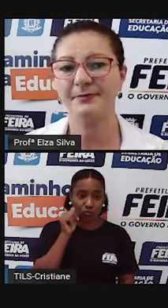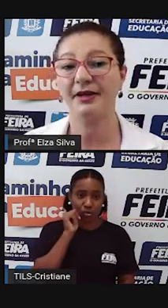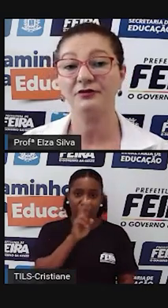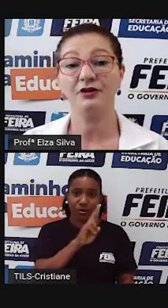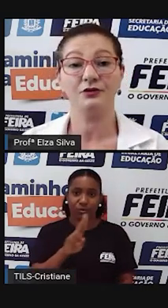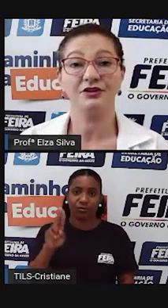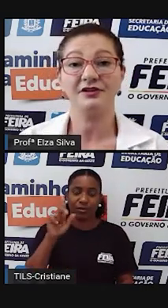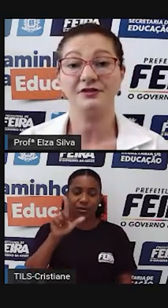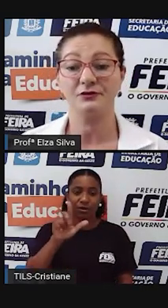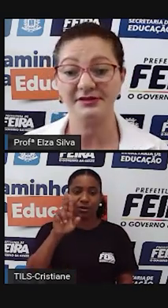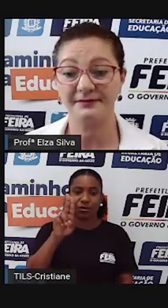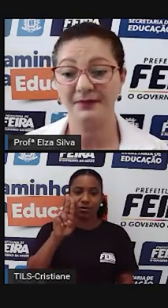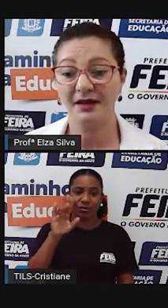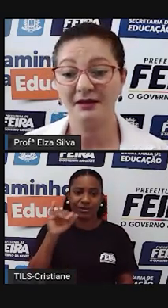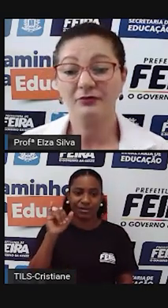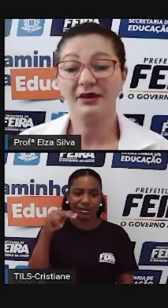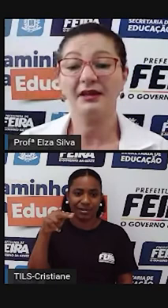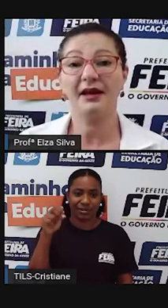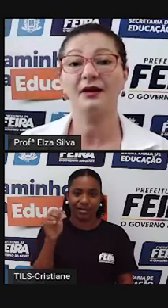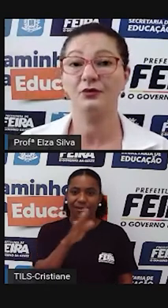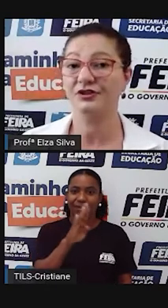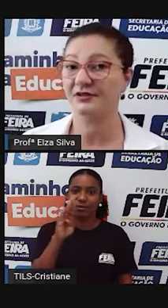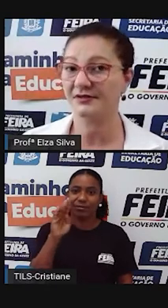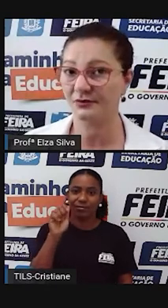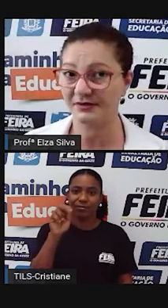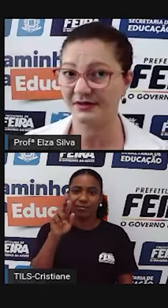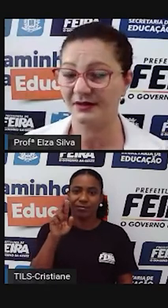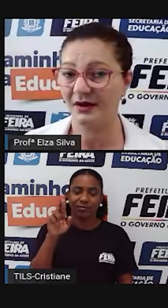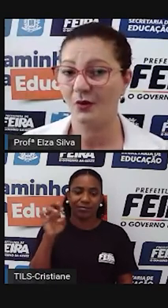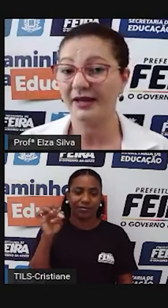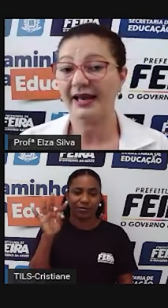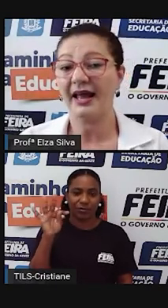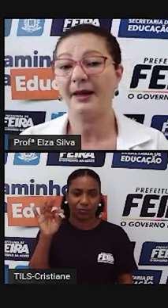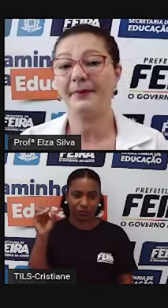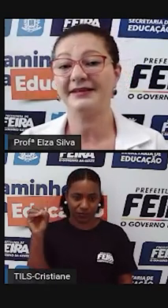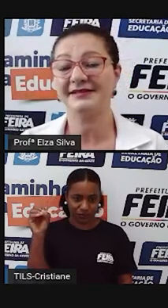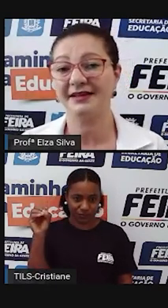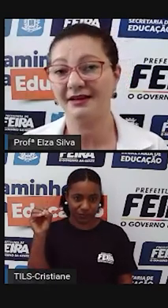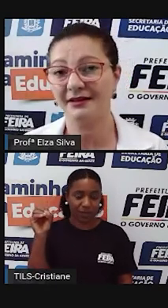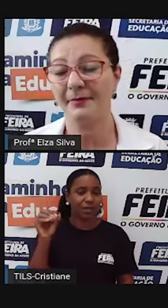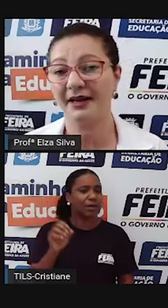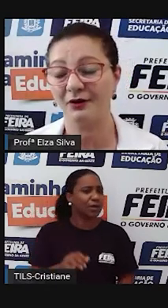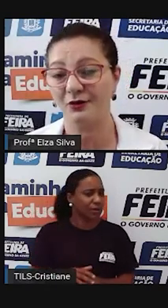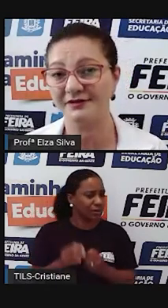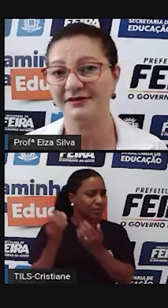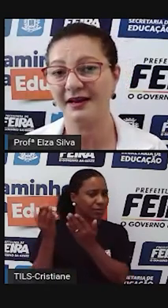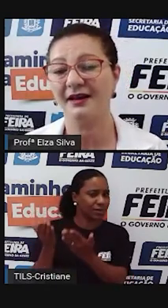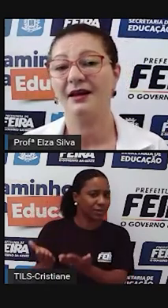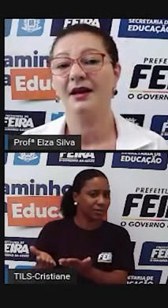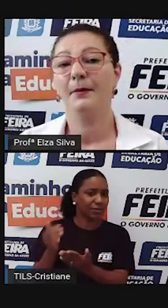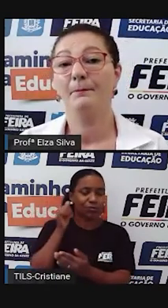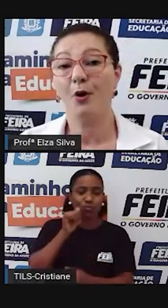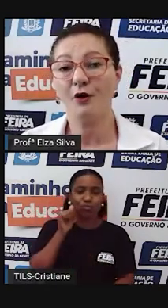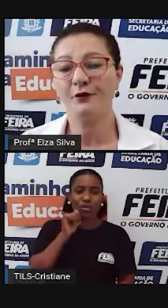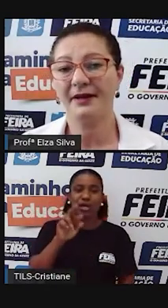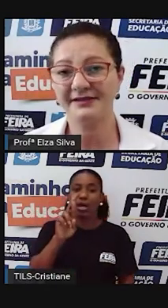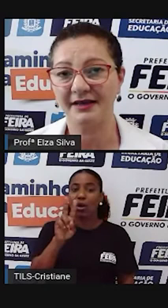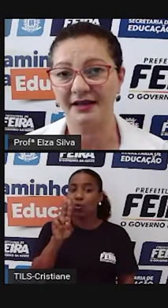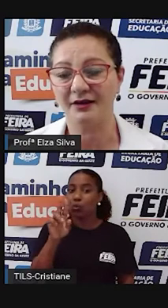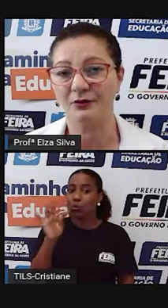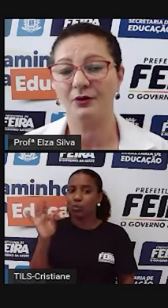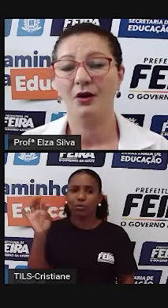a respeito de Ruth de Souza. Então, quem é Ruth de Souza? O que ela representa para nós, né?